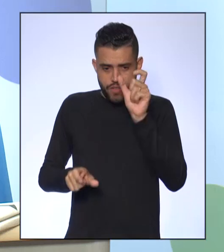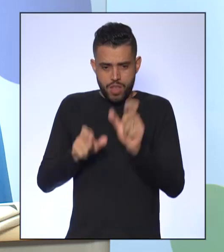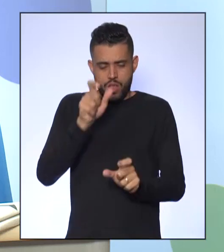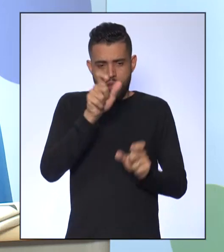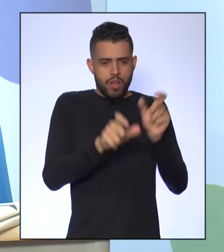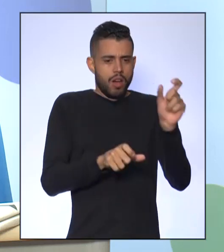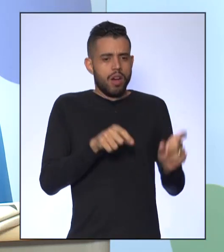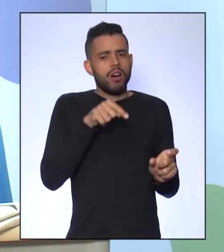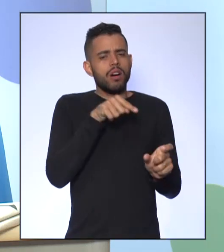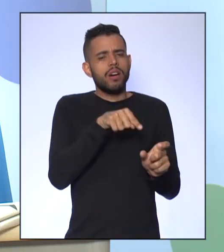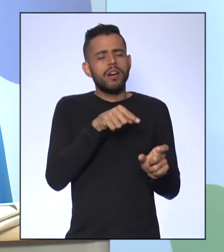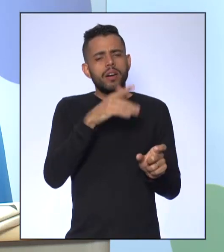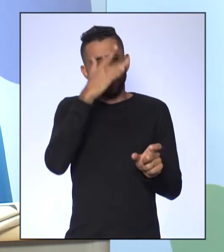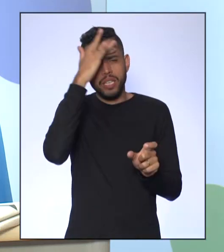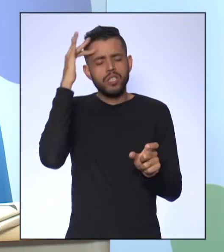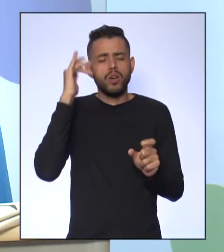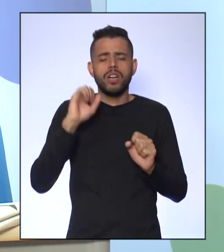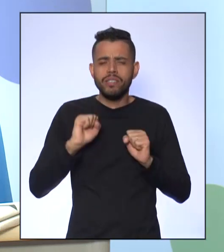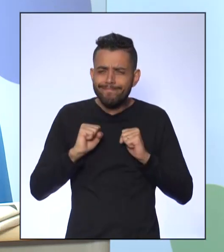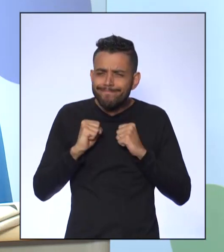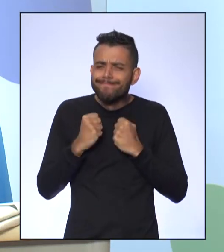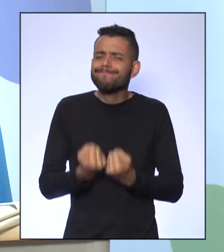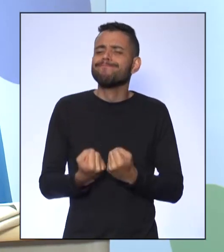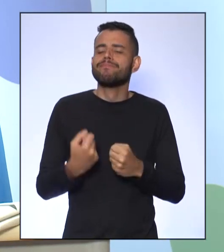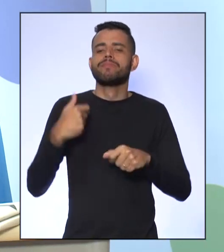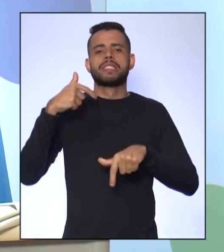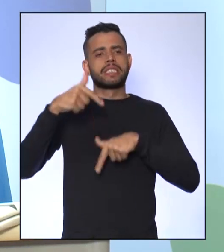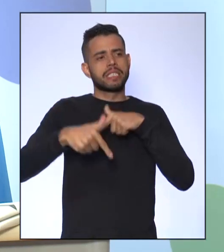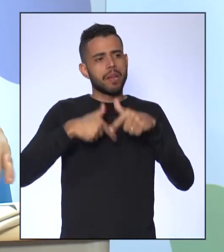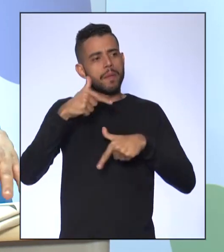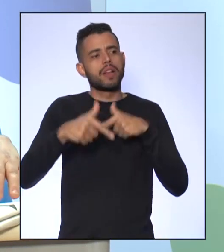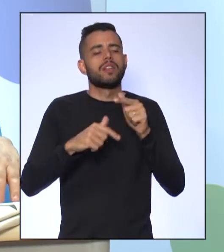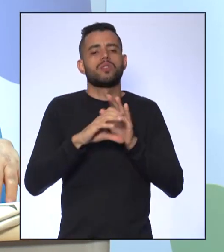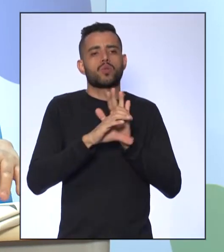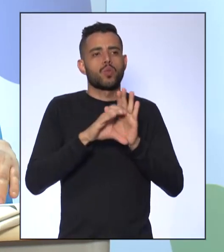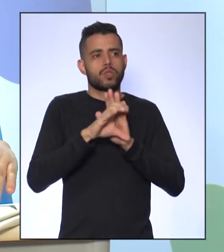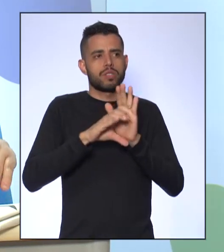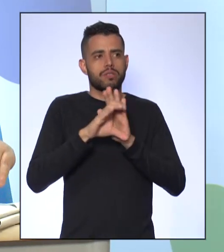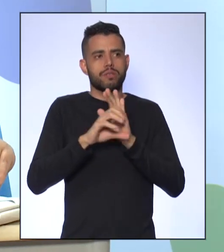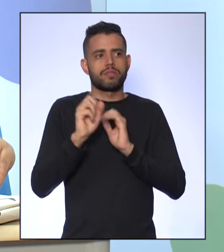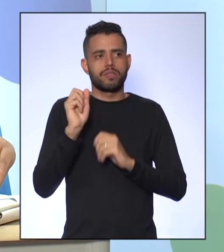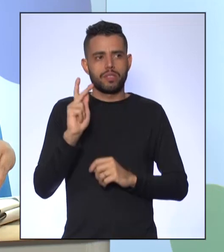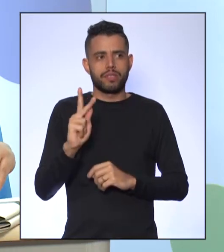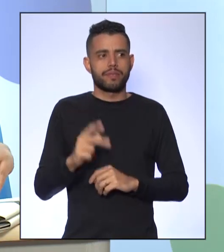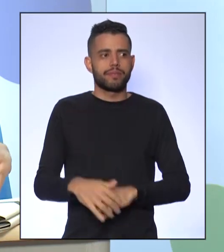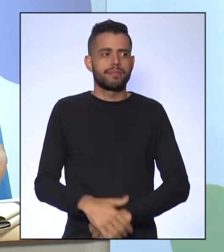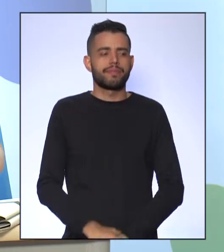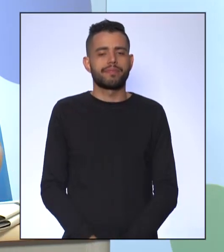pessoa que se dedica a trabalhar com os conceitos, tá certo?